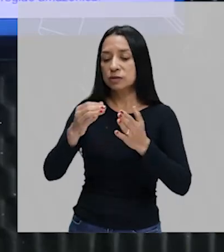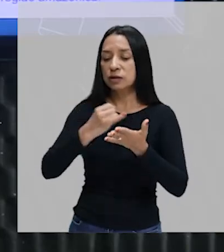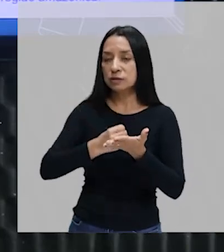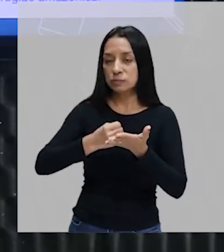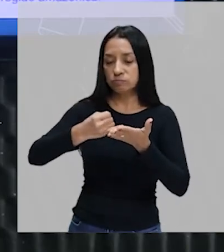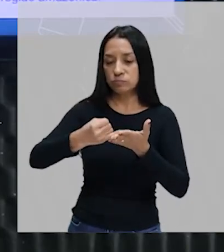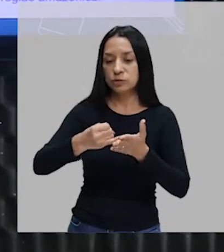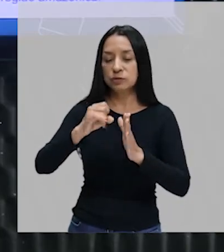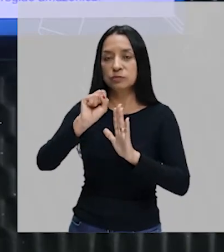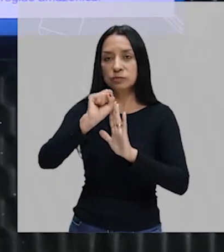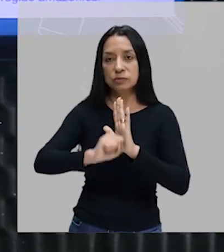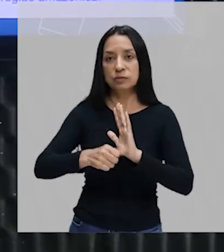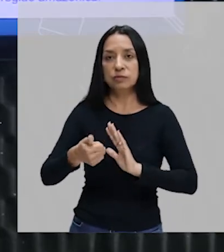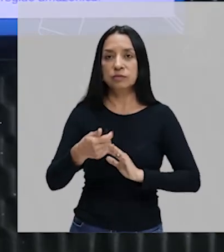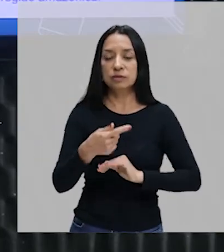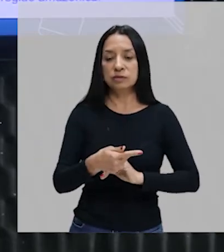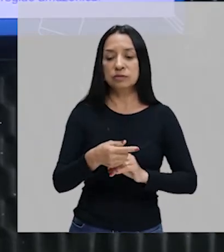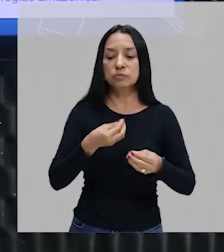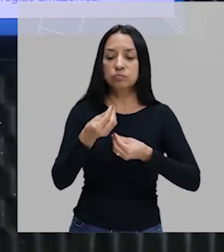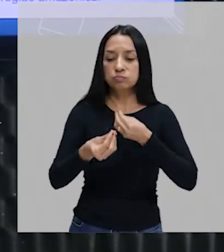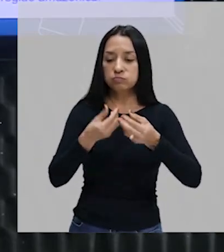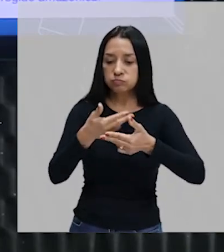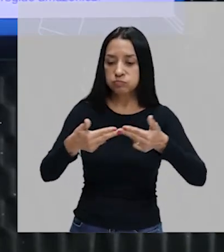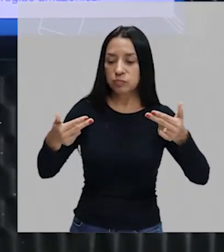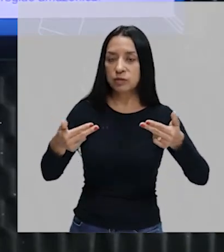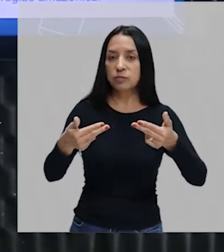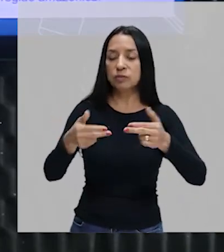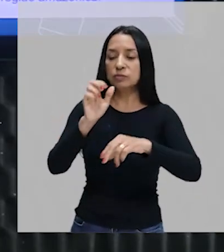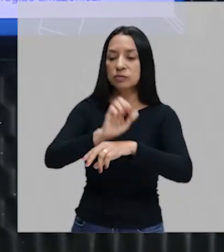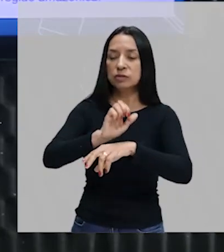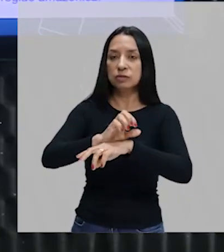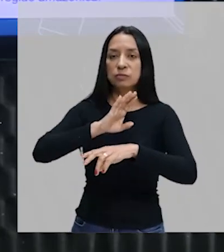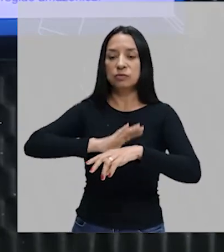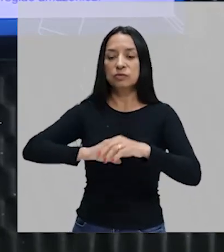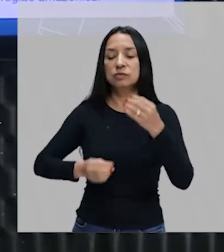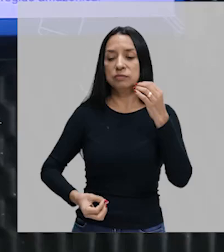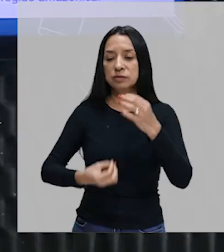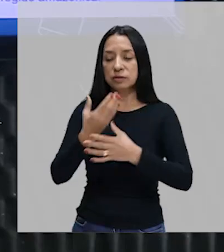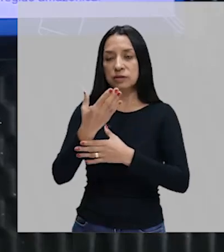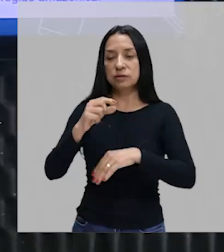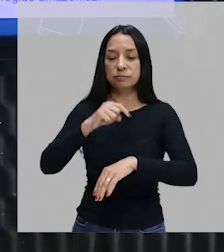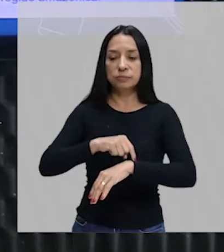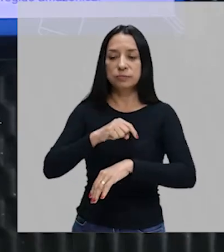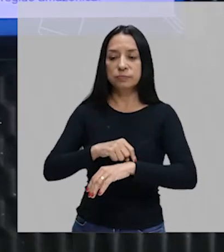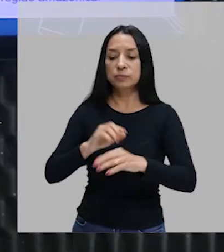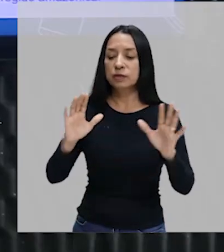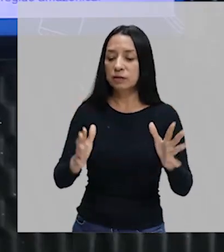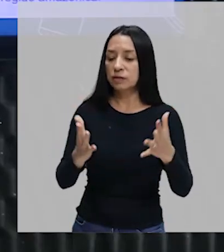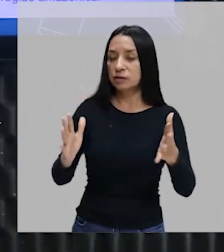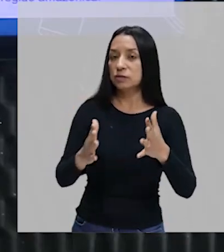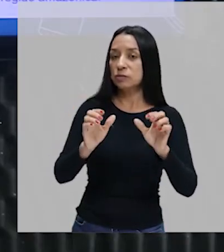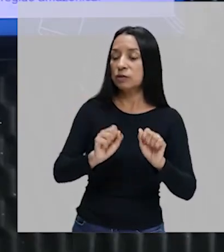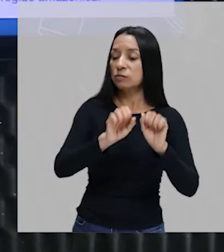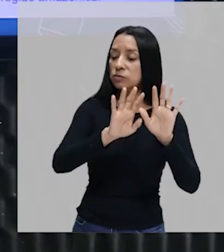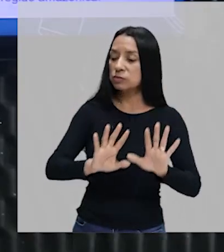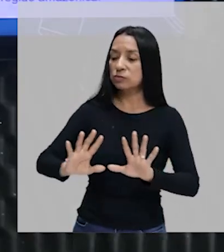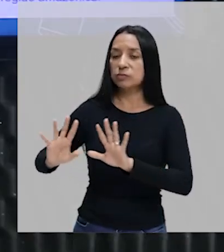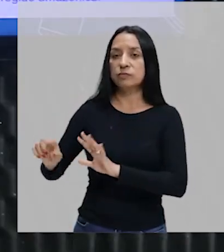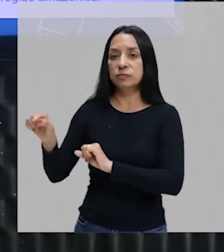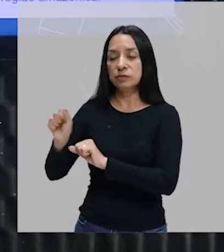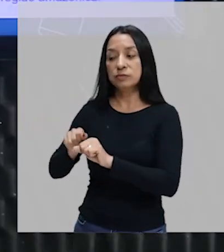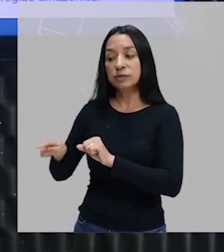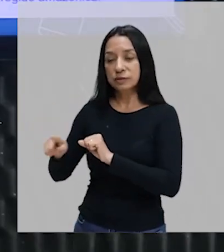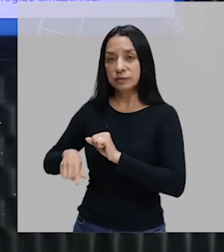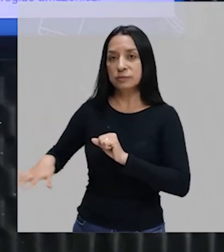uma forma, é um mecanismo que o Estado português vai criar, nesse momento, para estimular o processo de povoamento do nosso